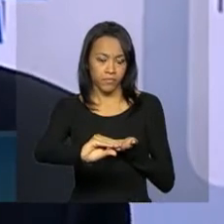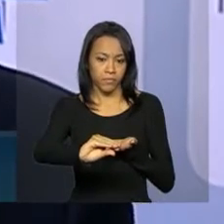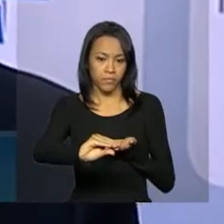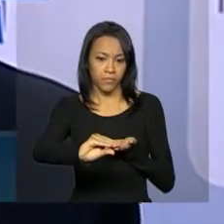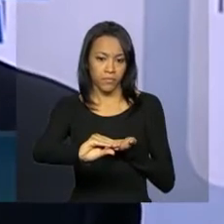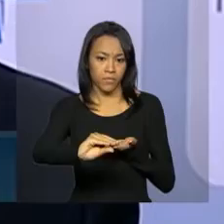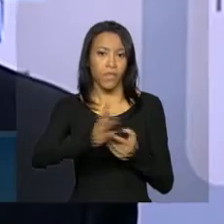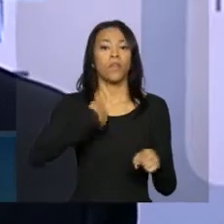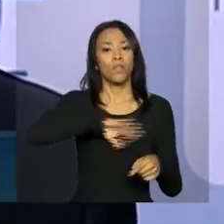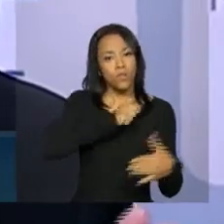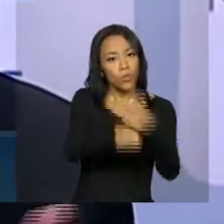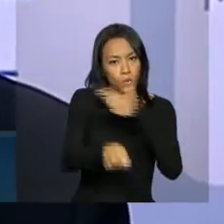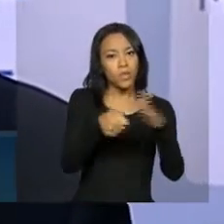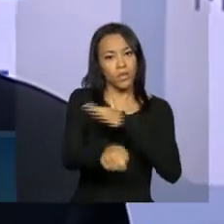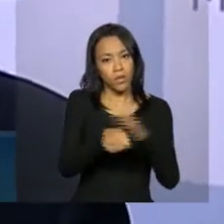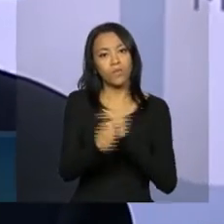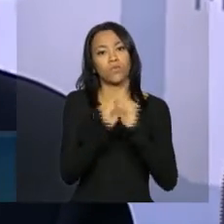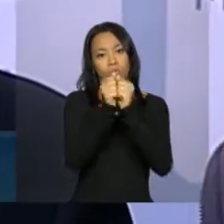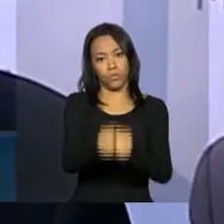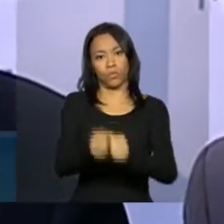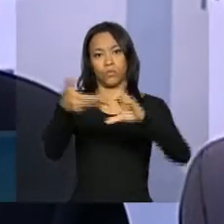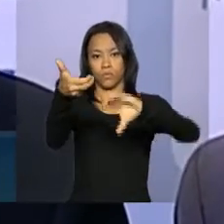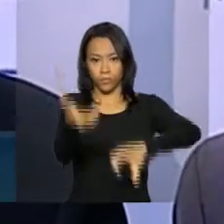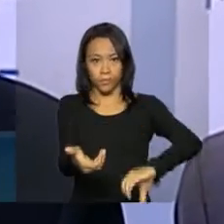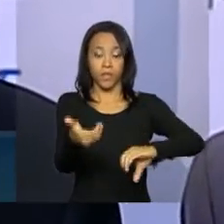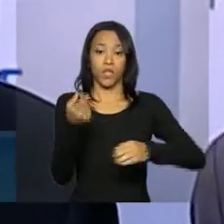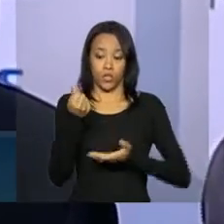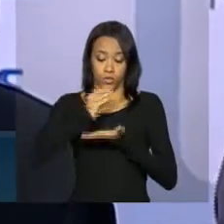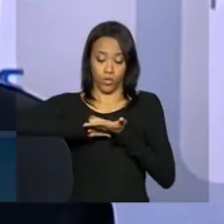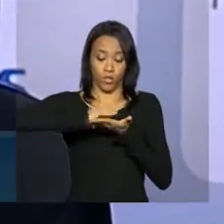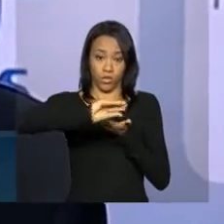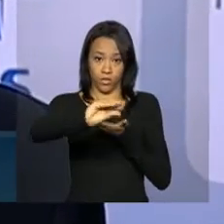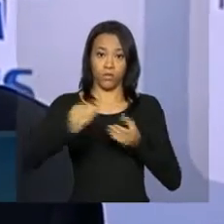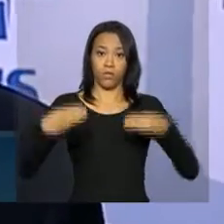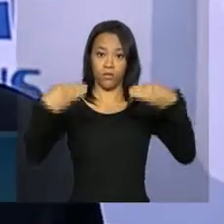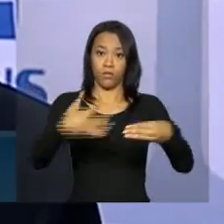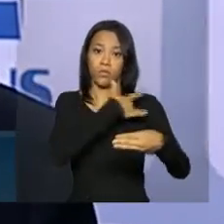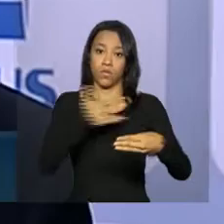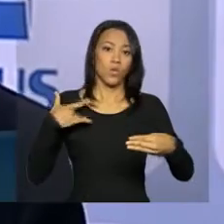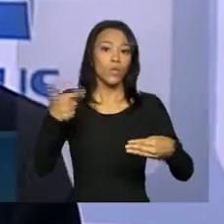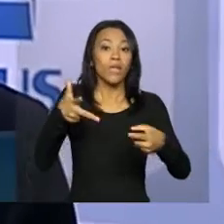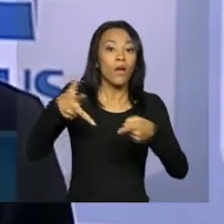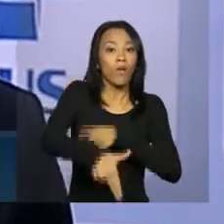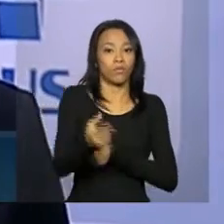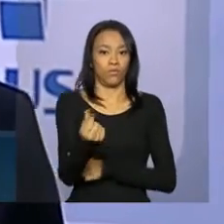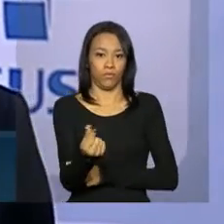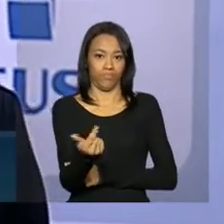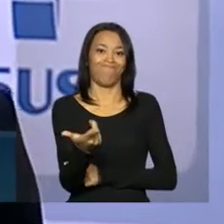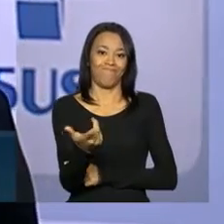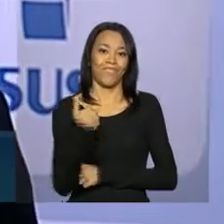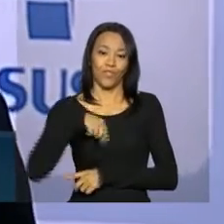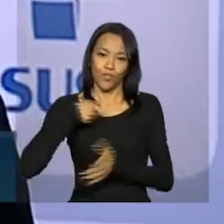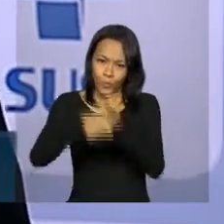estamos lutando junto ao Congresso Nacional para que o orçamento do Ministério da Saúde não tenha cortes. Essa é a nossa grande luta para que a gente